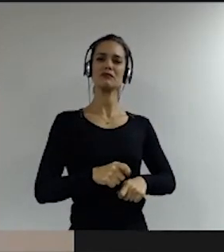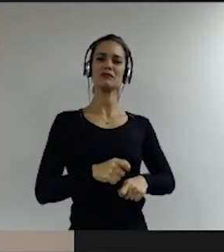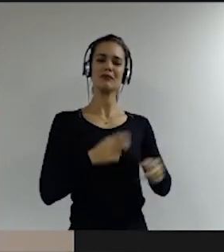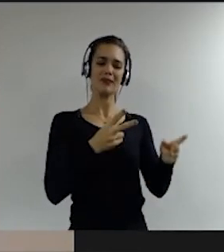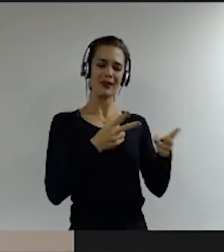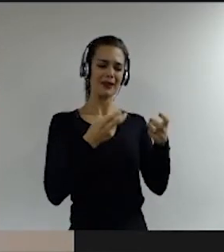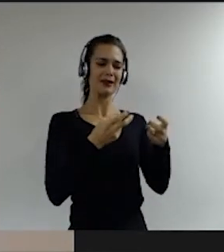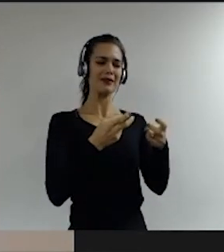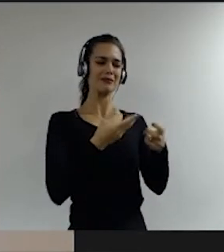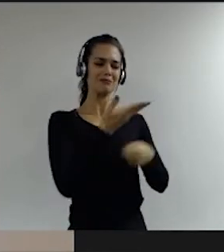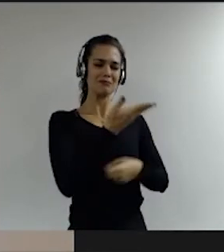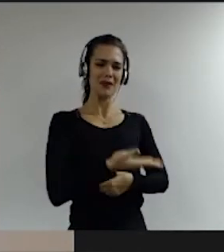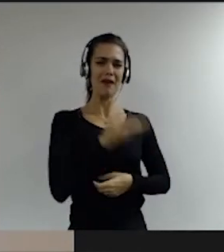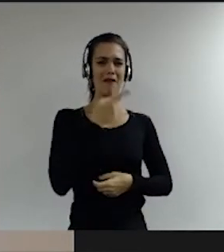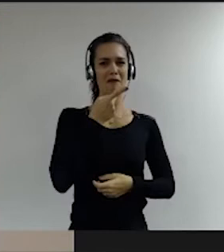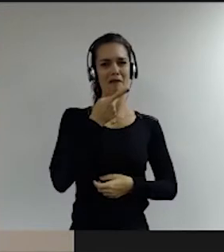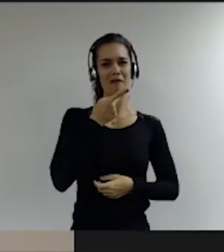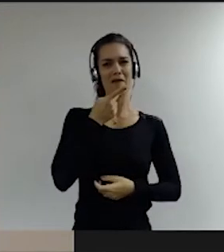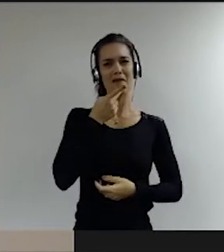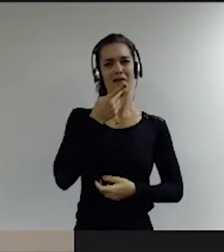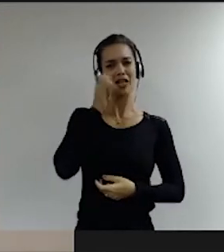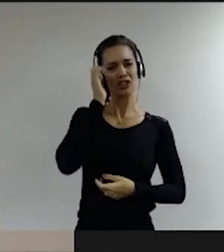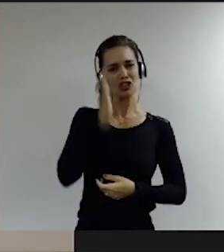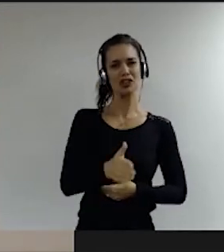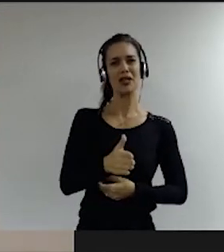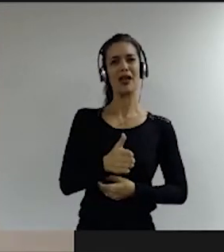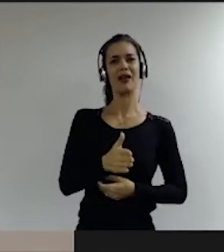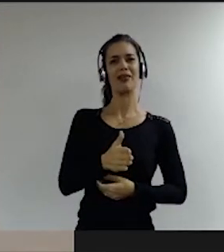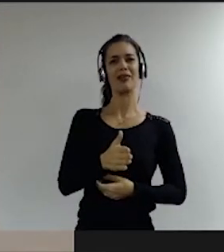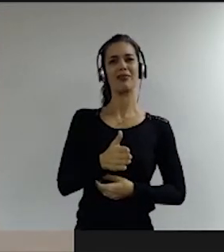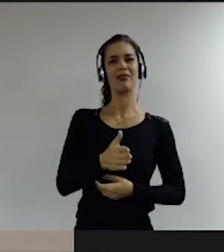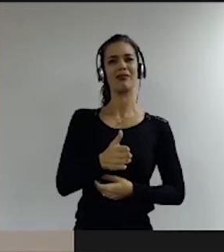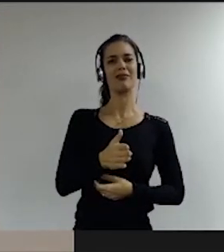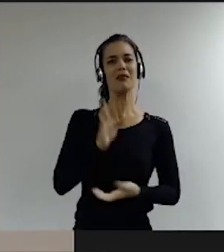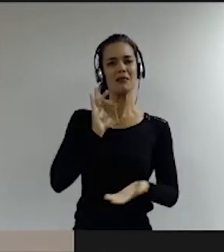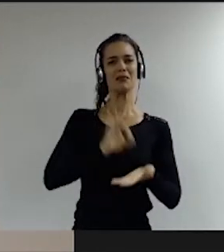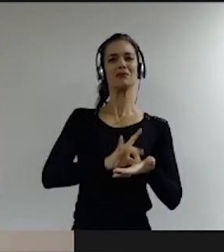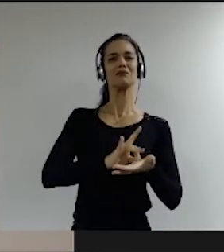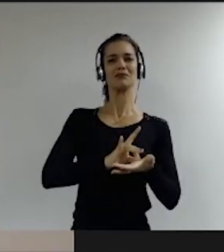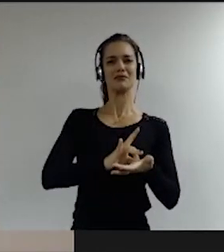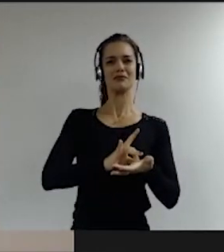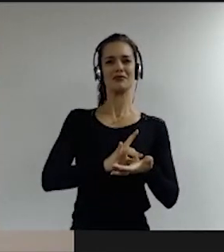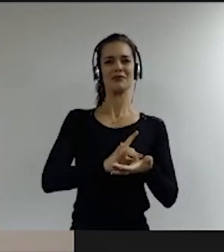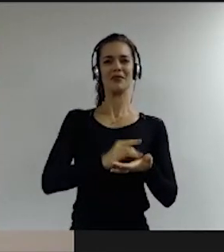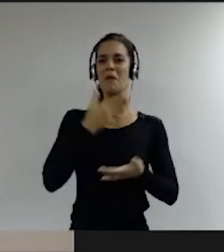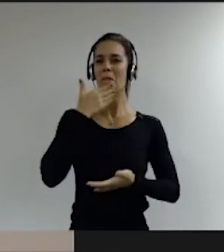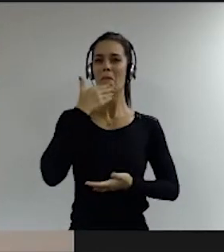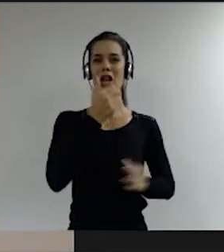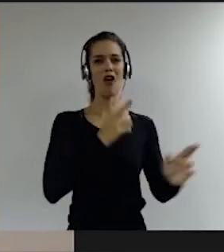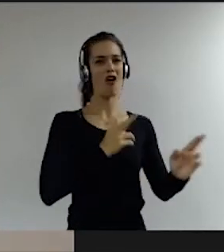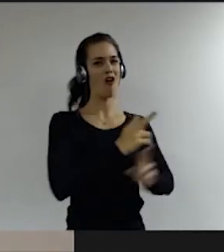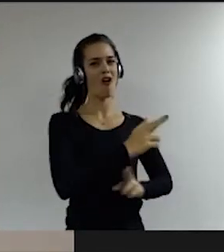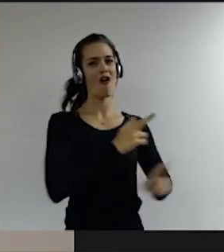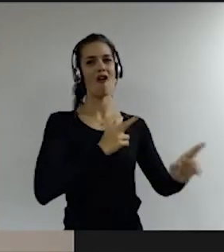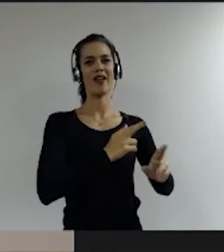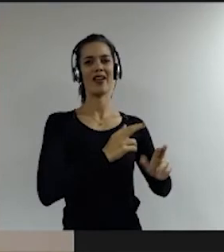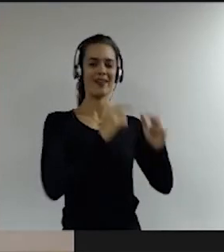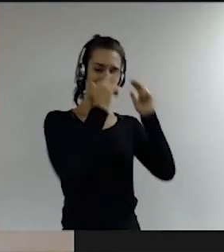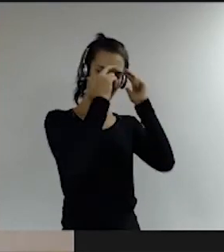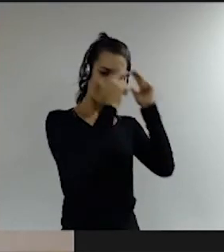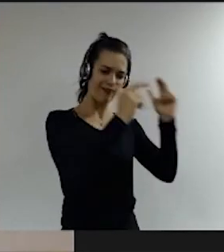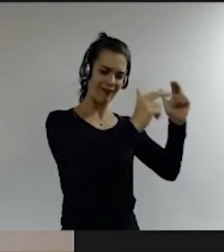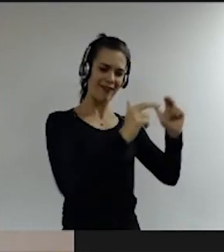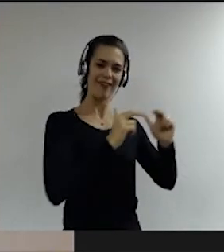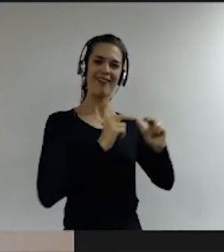observar, sempre muito franco, sempre muito direto, e esse é o melhor tipo de relação, onde há respeito e